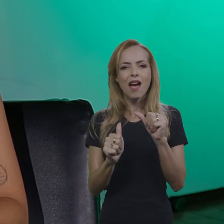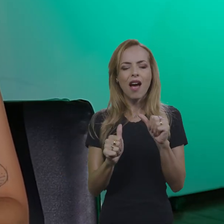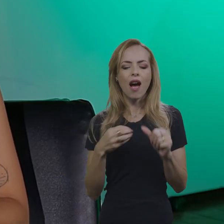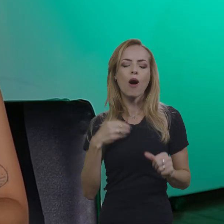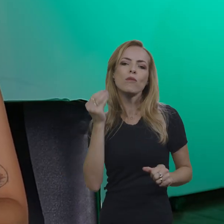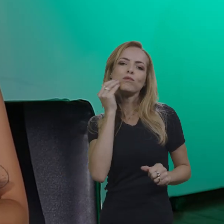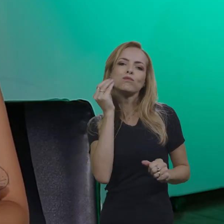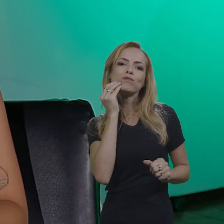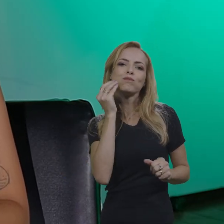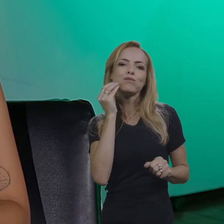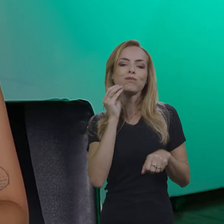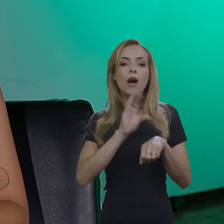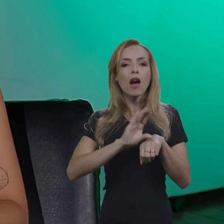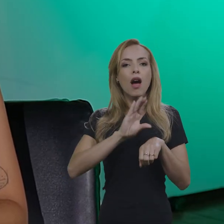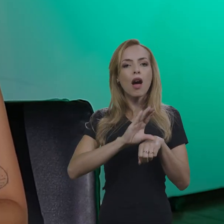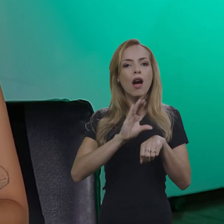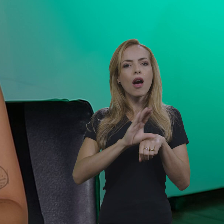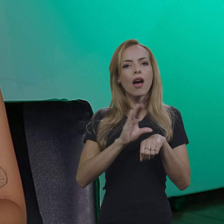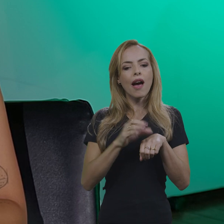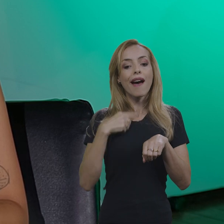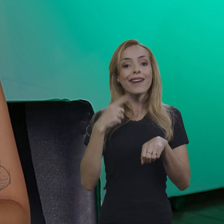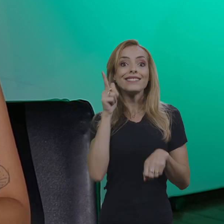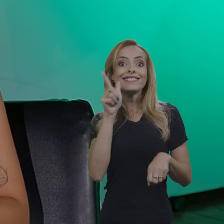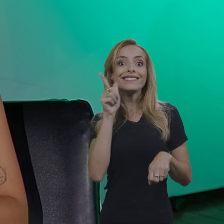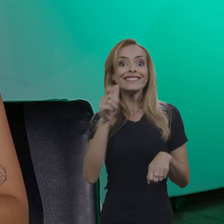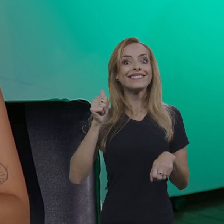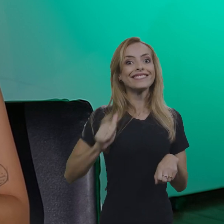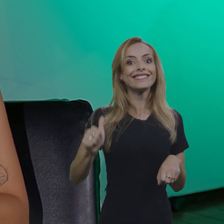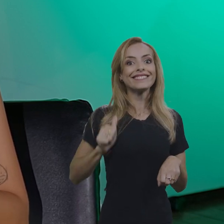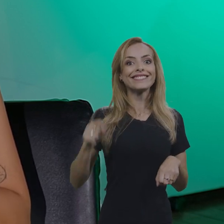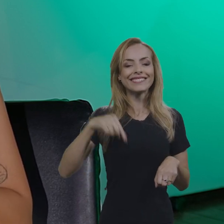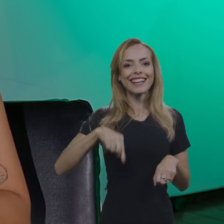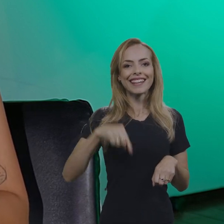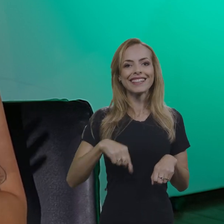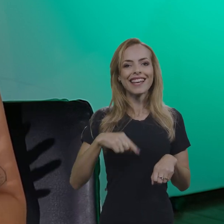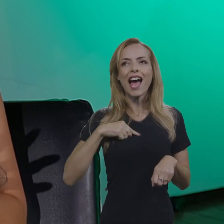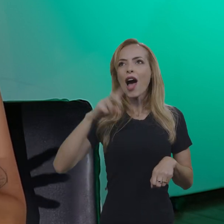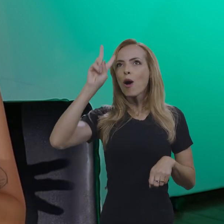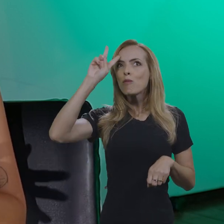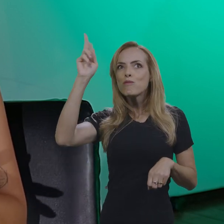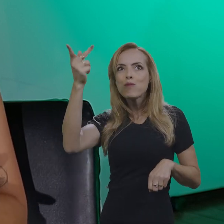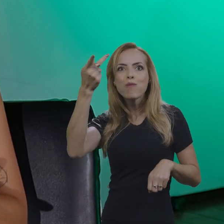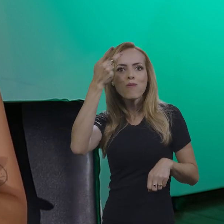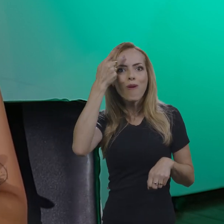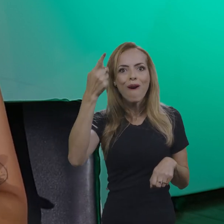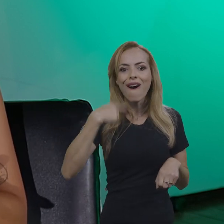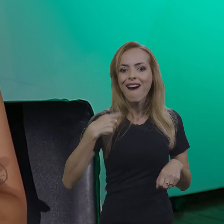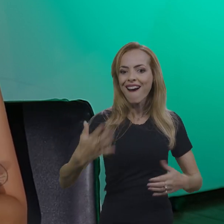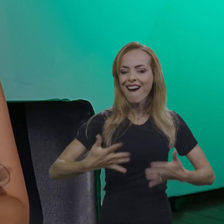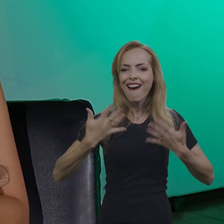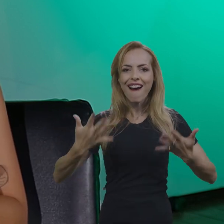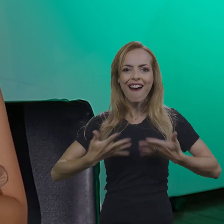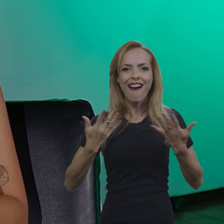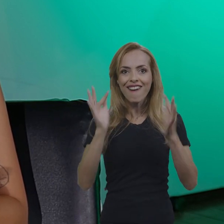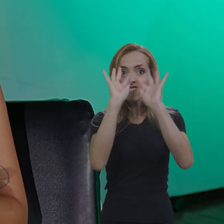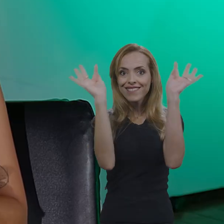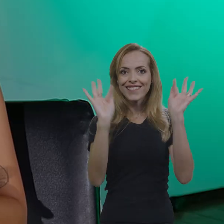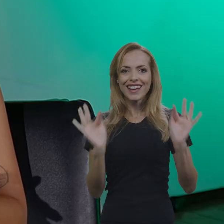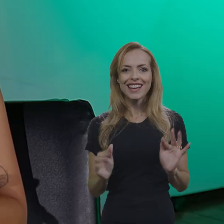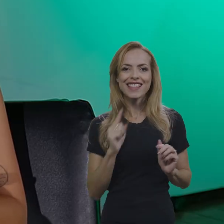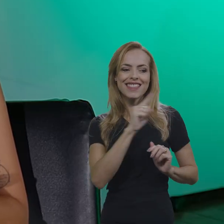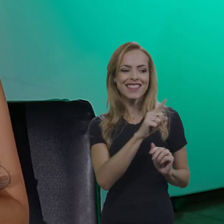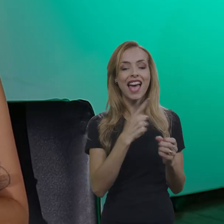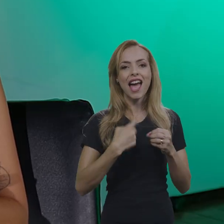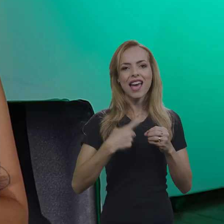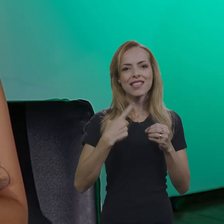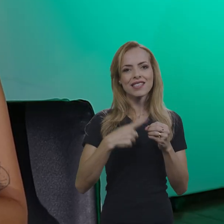de ingressar na universidade, aí eu consegui uma bolsa aqui. E aí foi o que mudou a minha perspectiva, assim, porque na minha cidade, a perspectiva